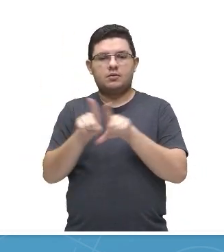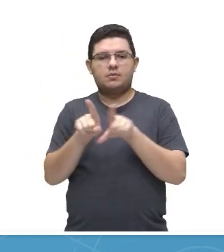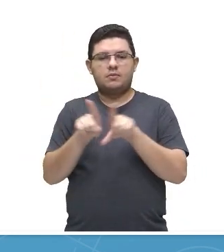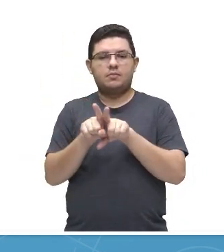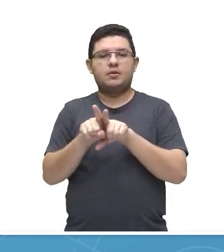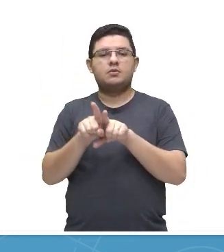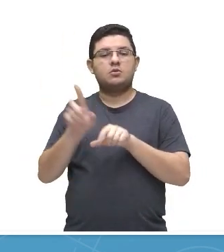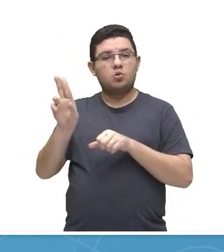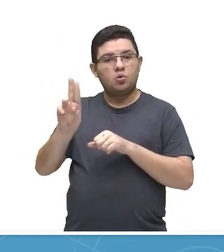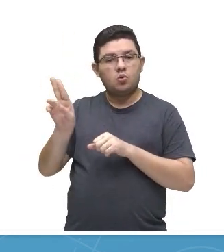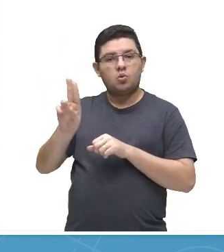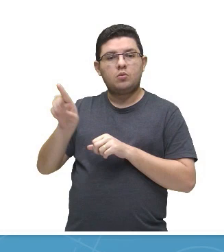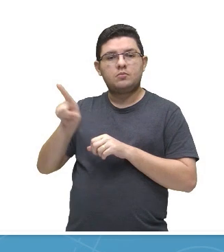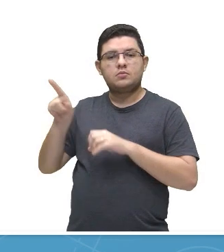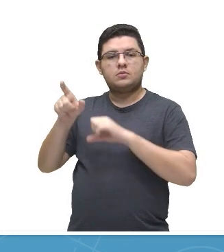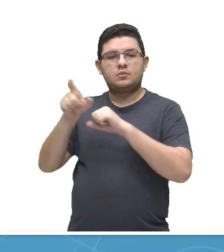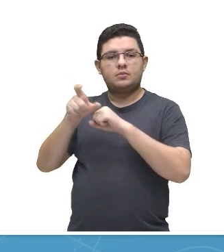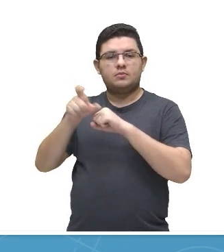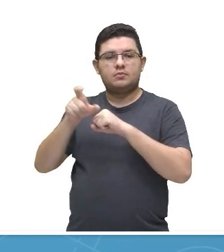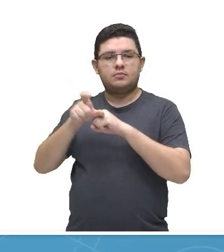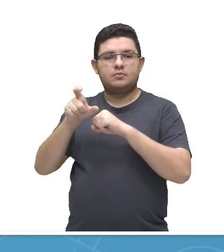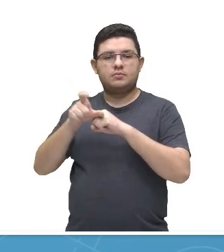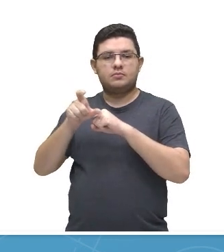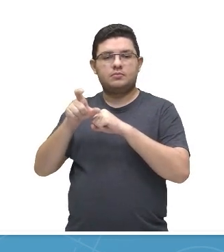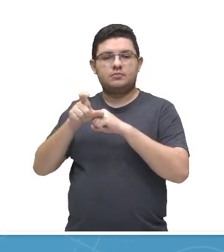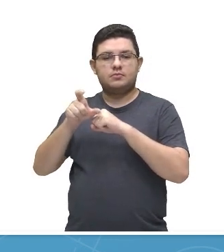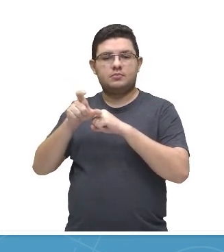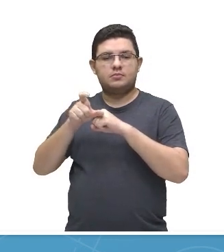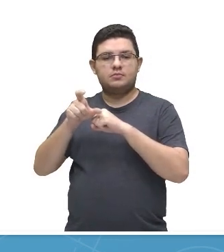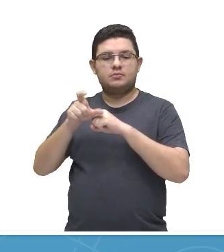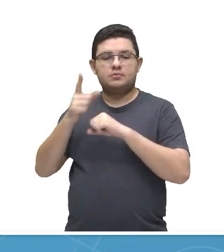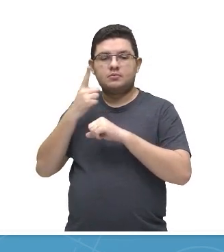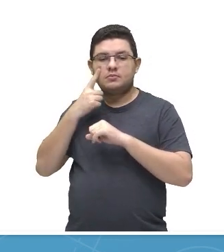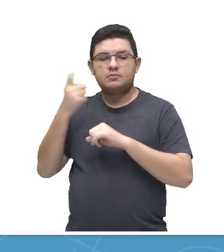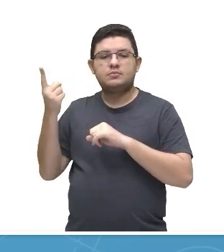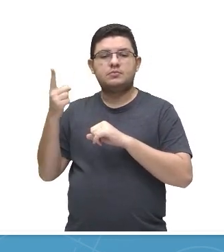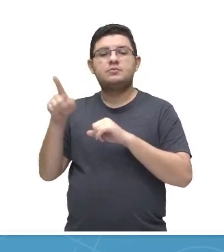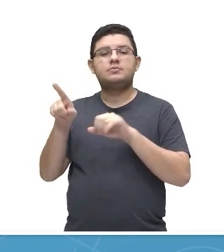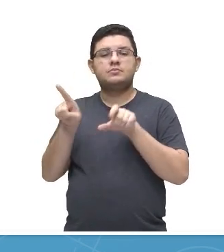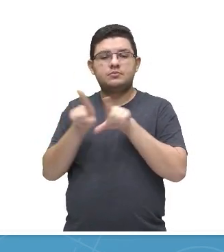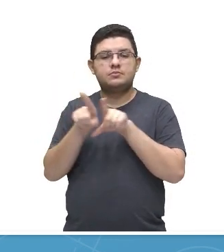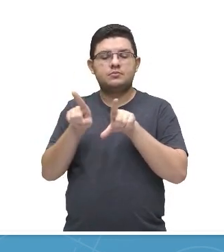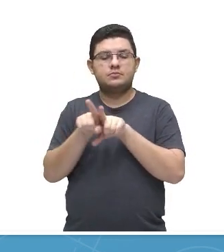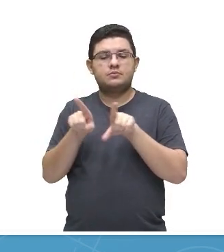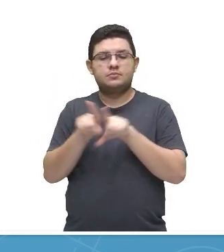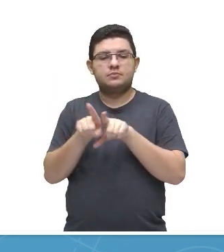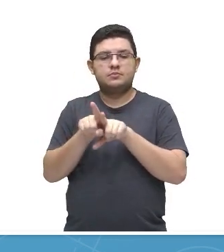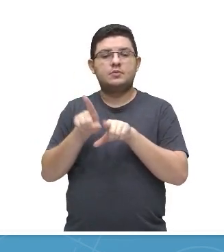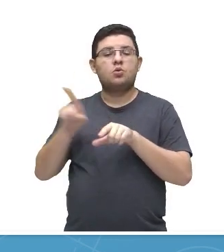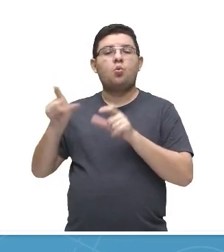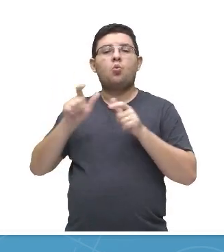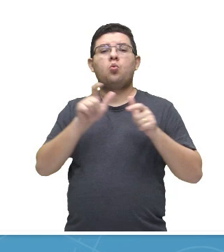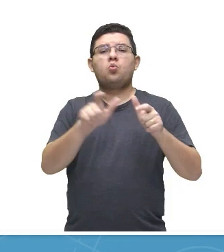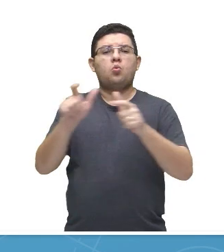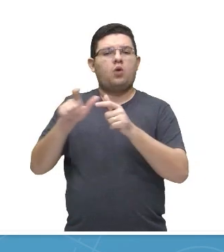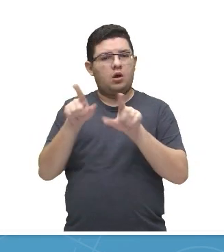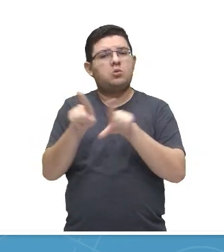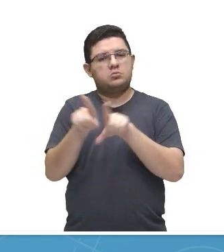nomear este ser aqui, né, este nome de lugar. Então, esta categoria de lugares aqui.